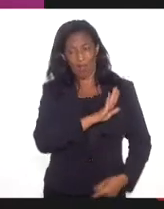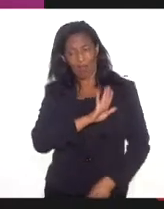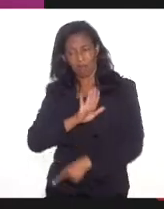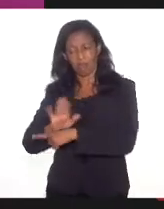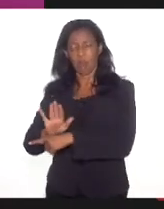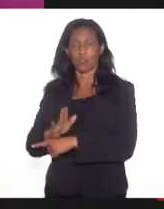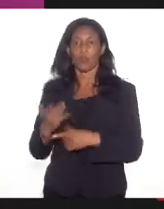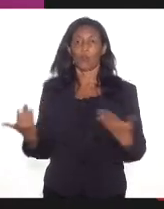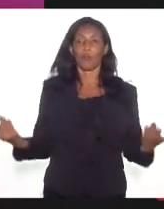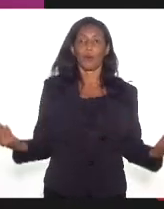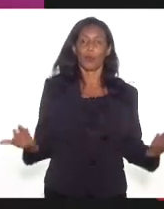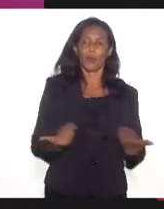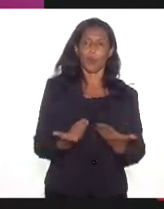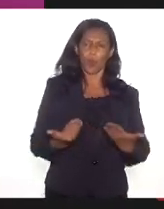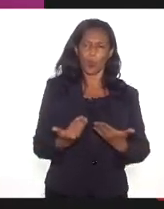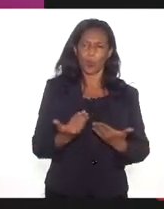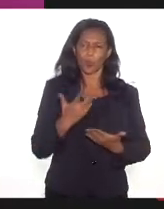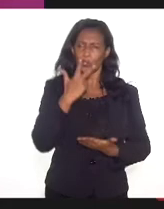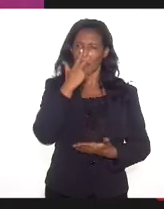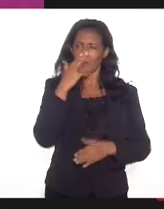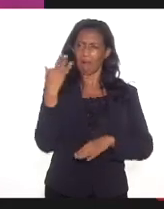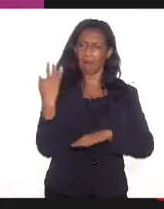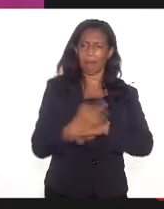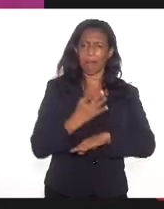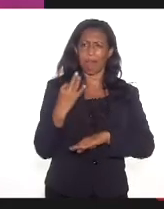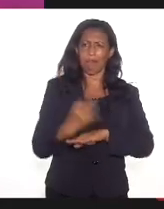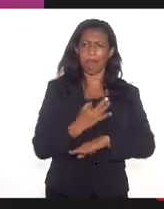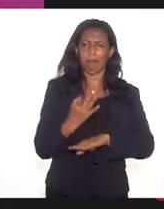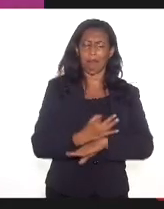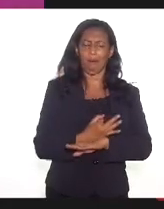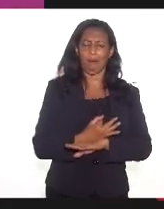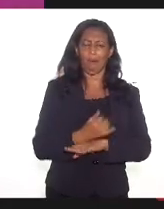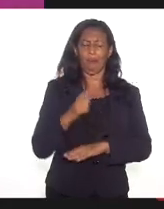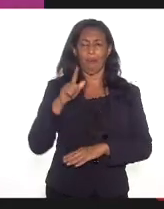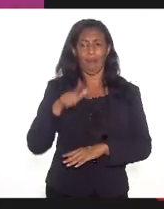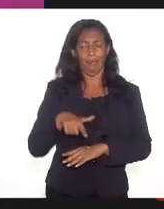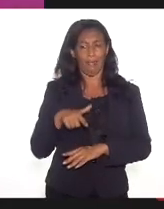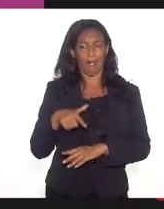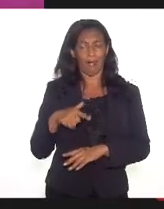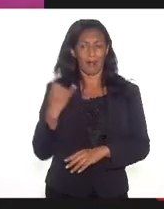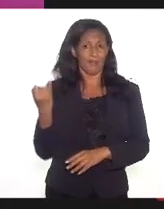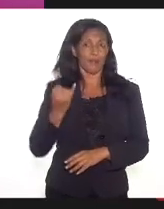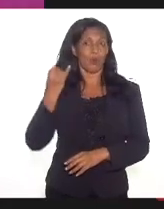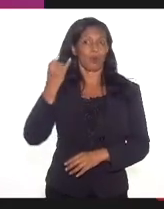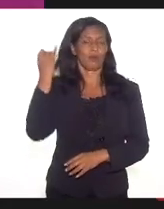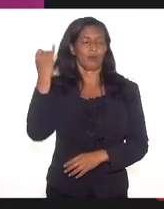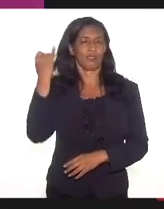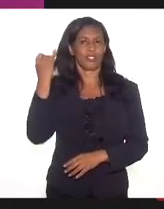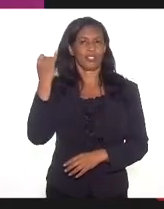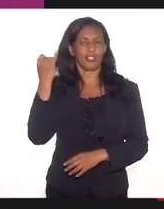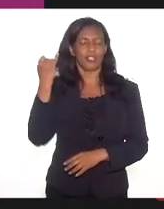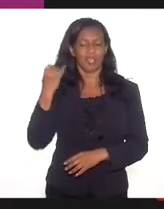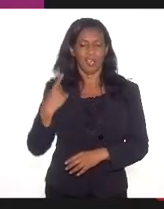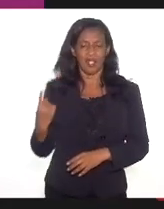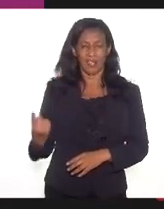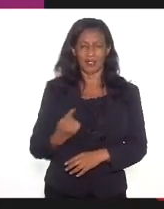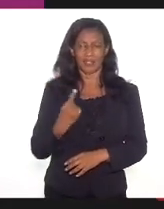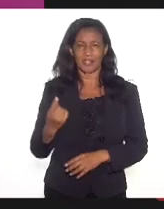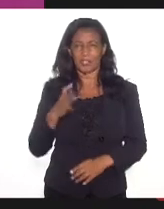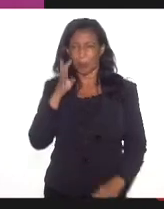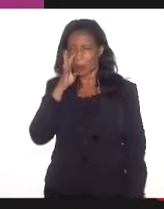estamos fazendo a resistência é importante a gente fazer esse debate aqui é importante a gente